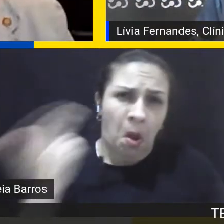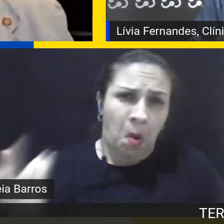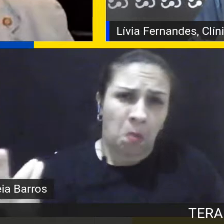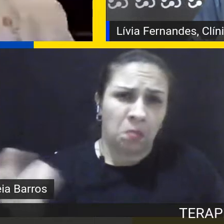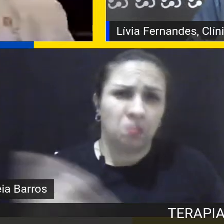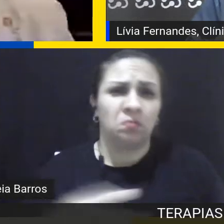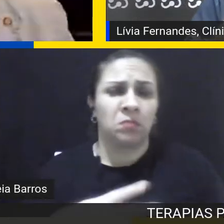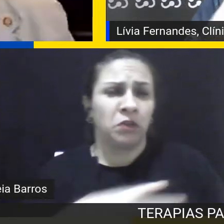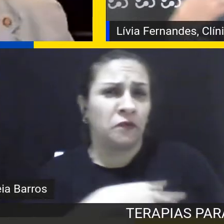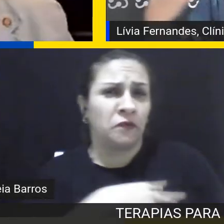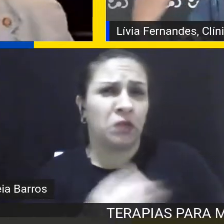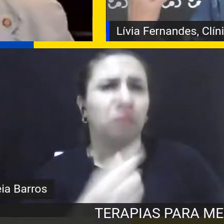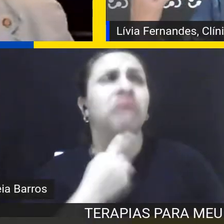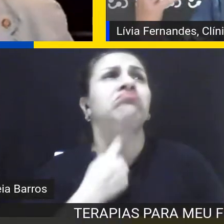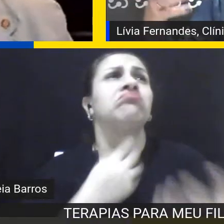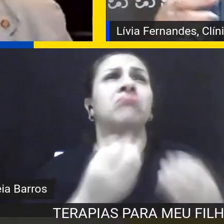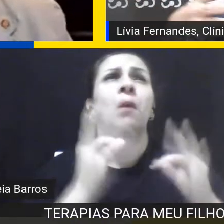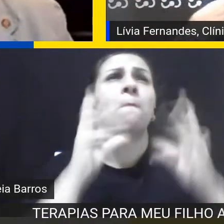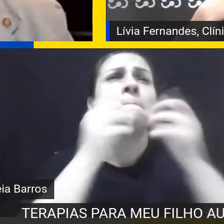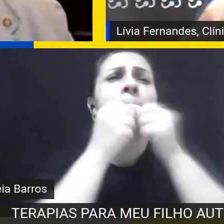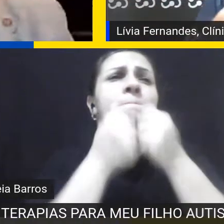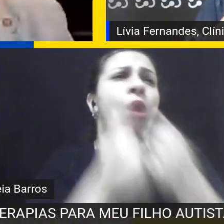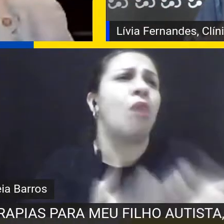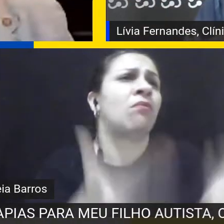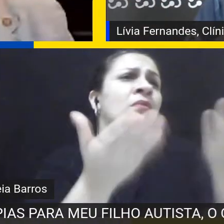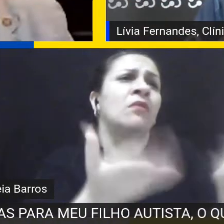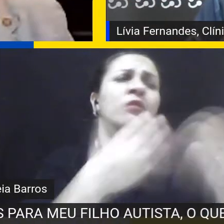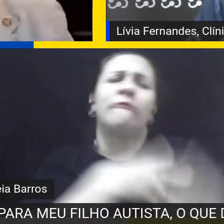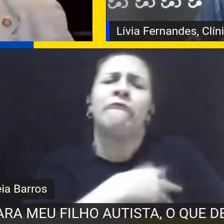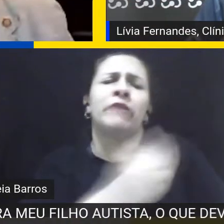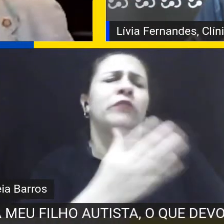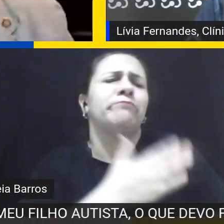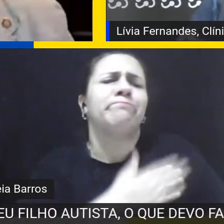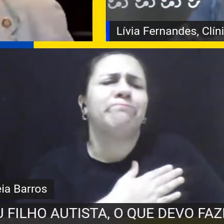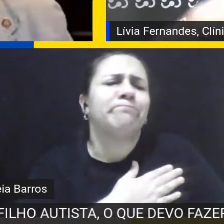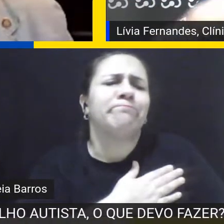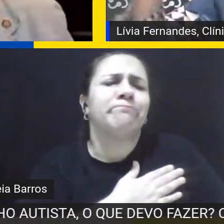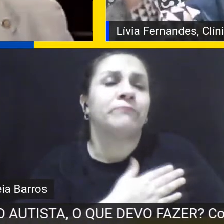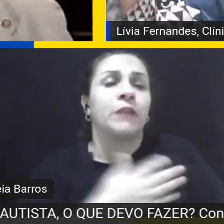deseja, né? Tudo de bom, a gente pega todas as nossas